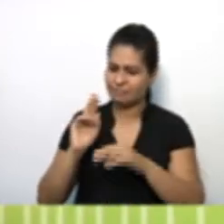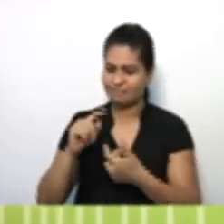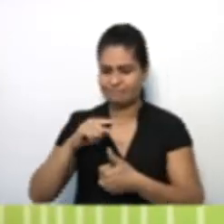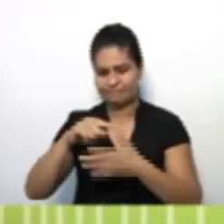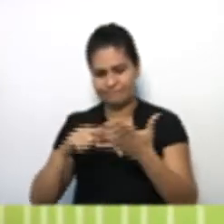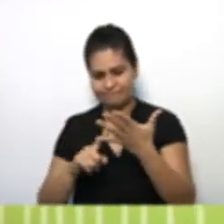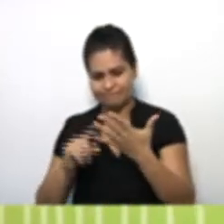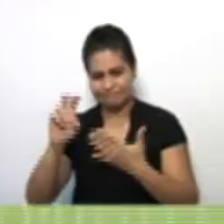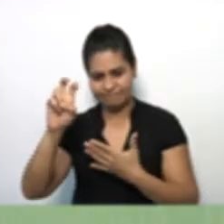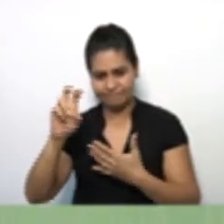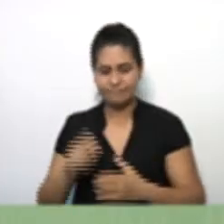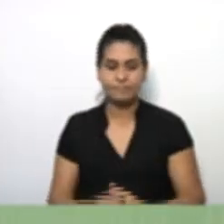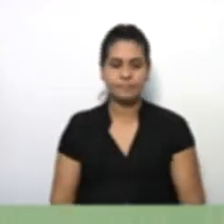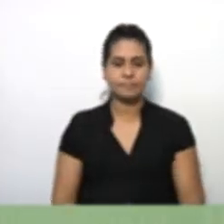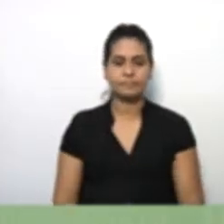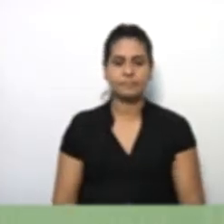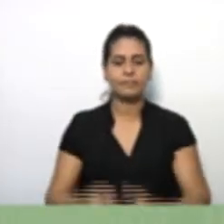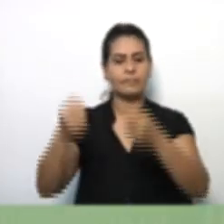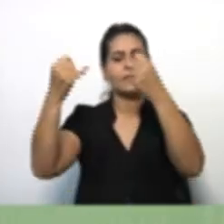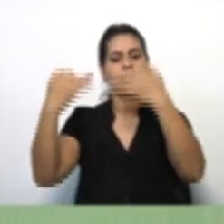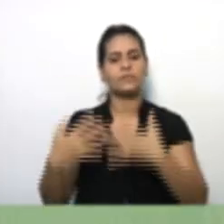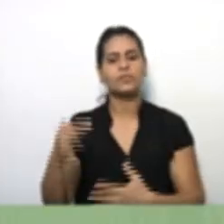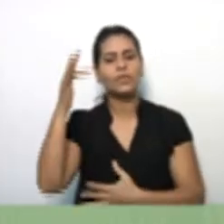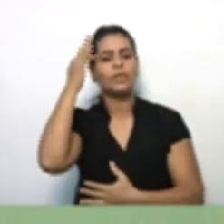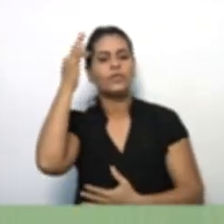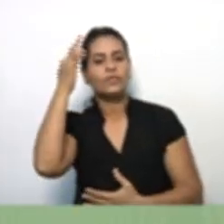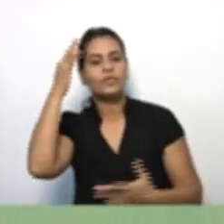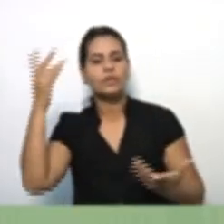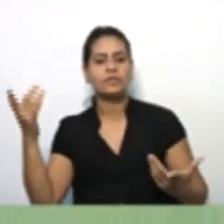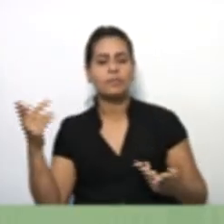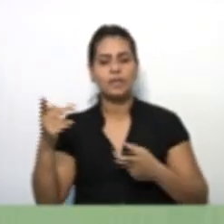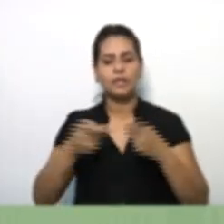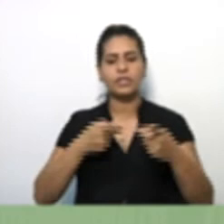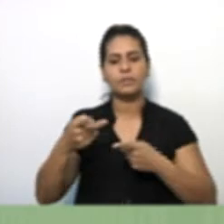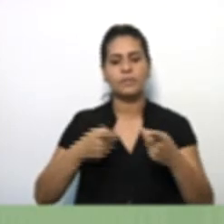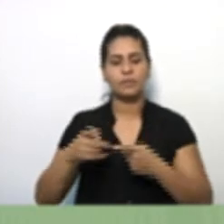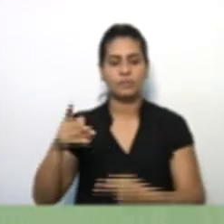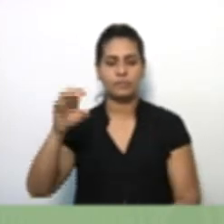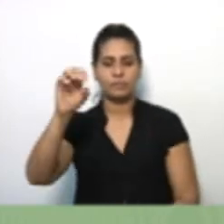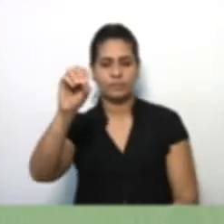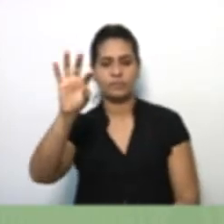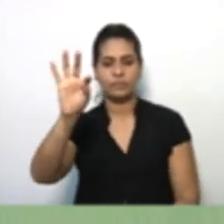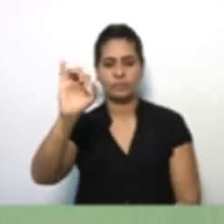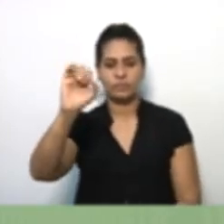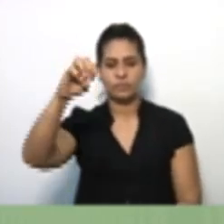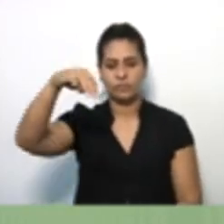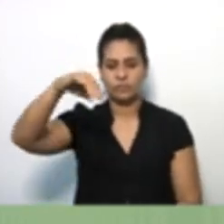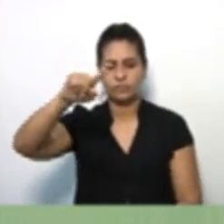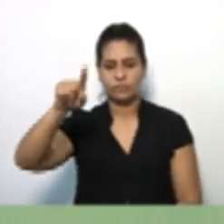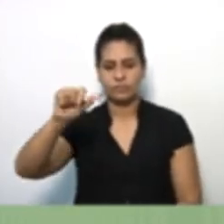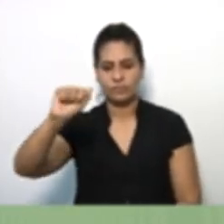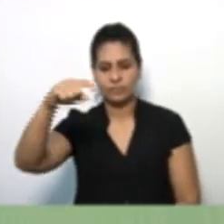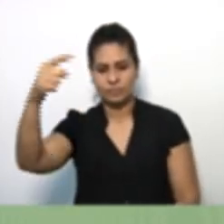questão 5 aqui, explique o quê? Sobre a filosofia do planejamento, do quê? Do quê?